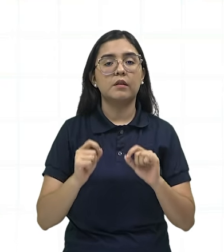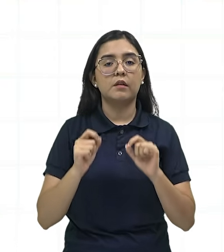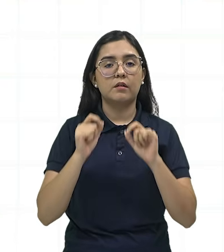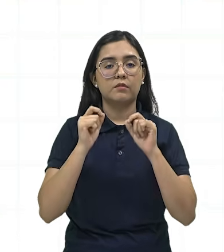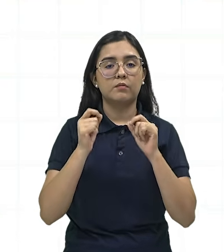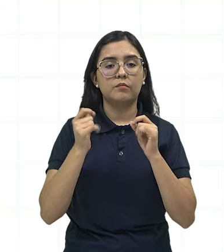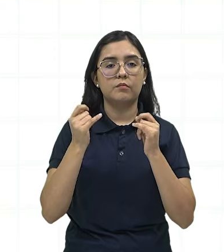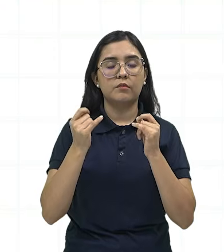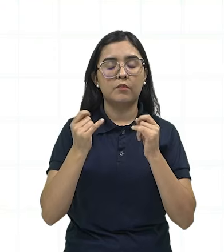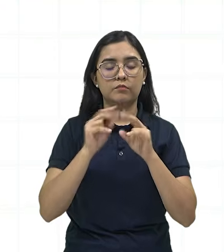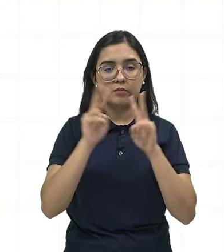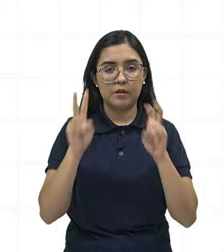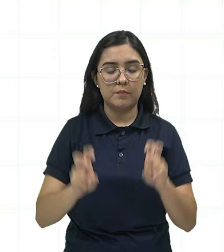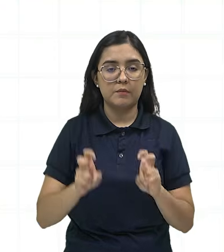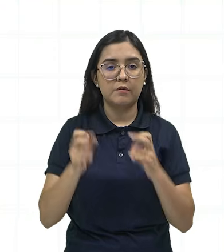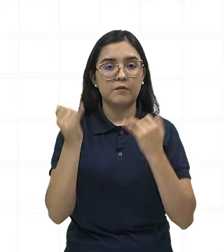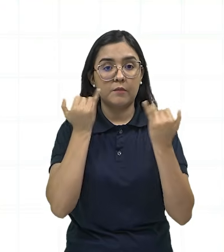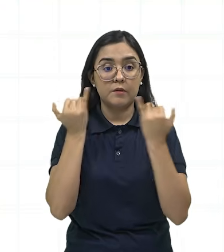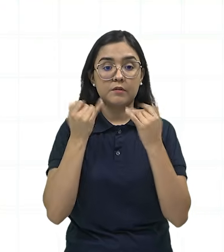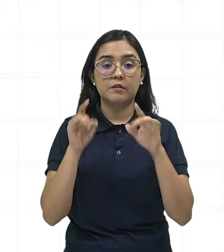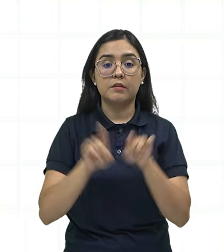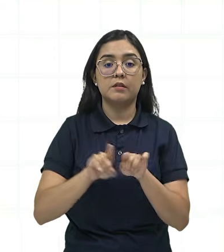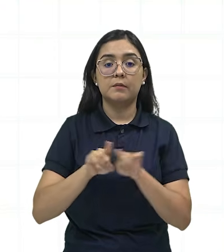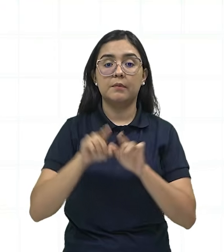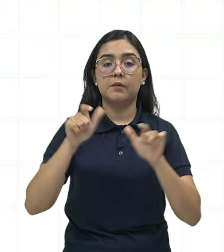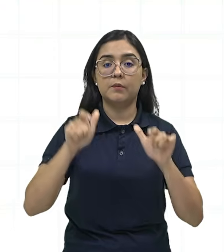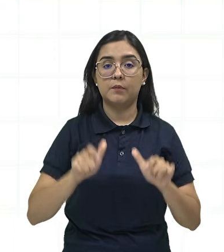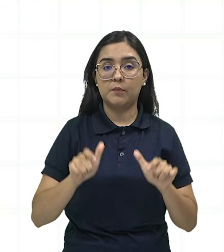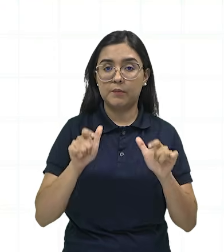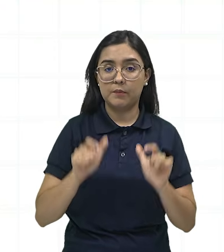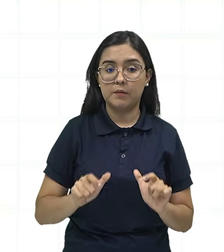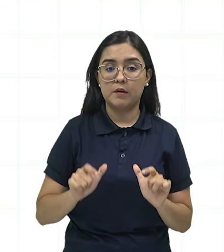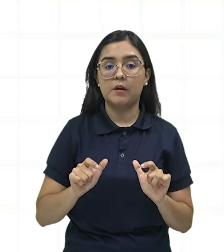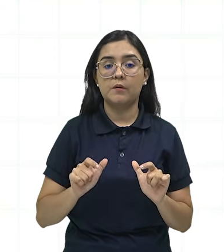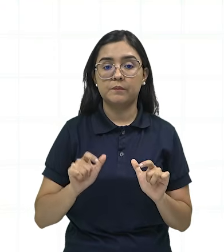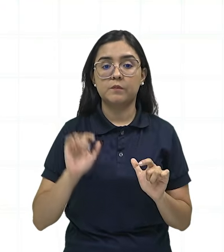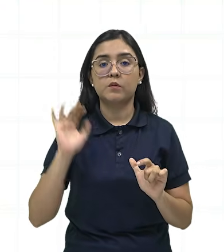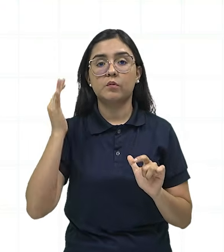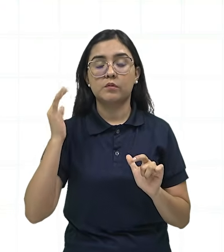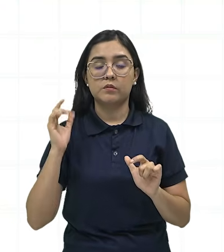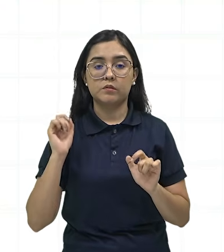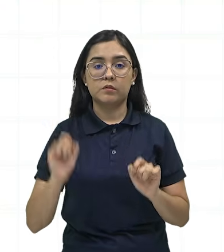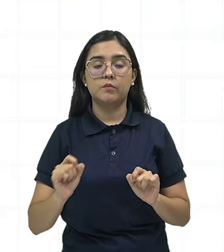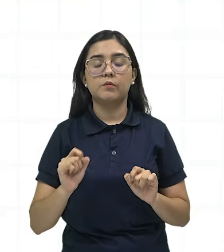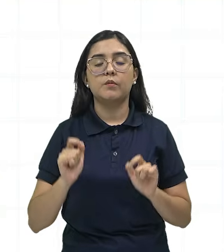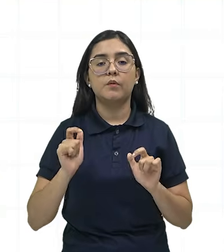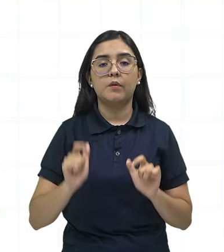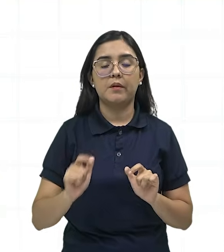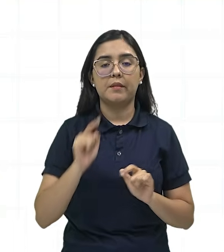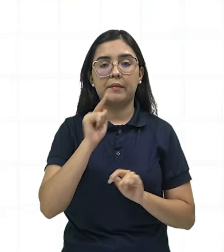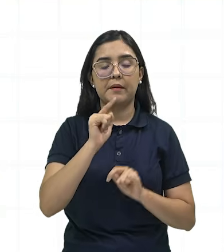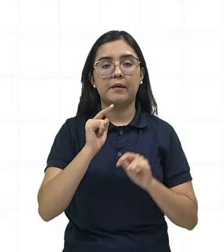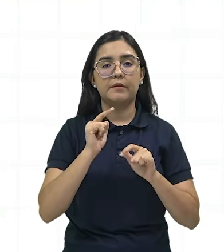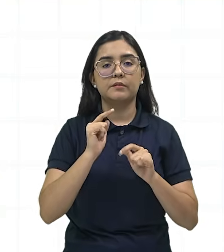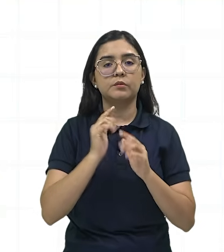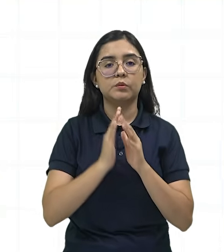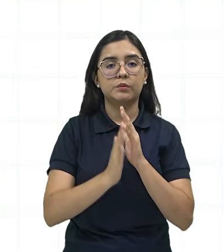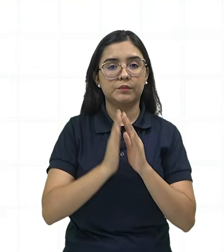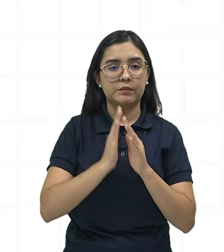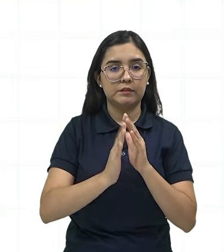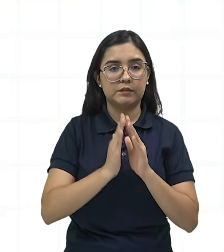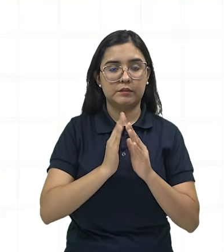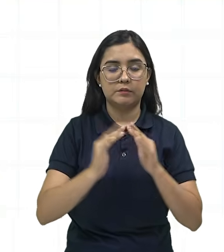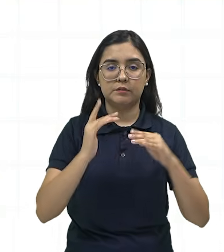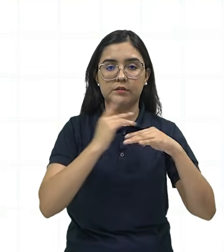comunicado. Nós temos o local onde aconteceu o assassinato, que foi no centro da cidade. Então, observe que tem que ter